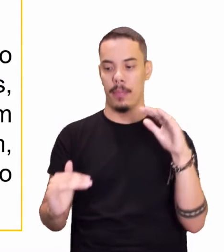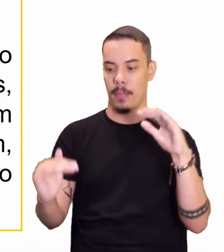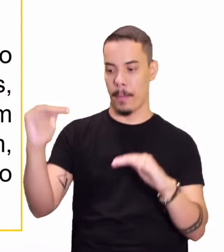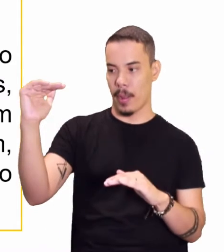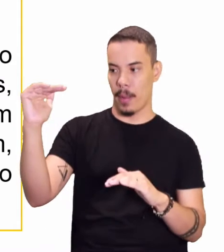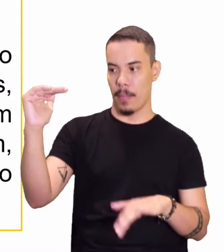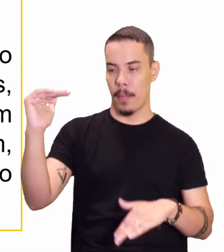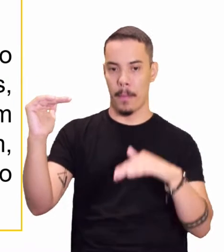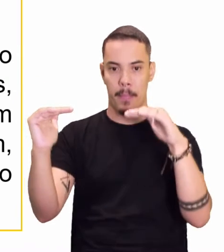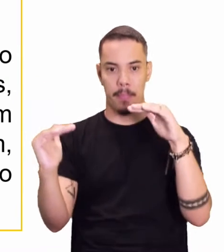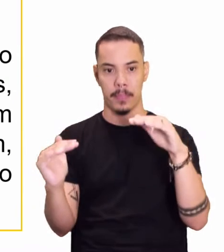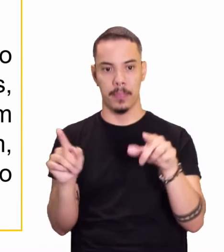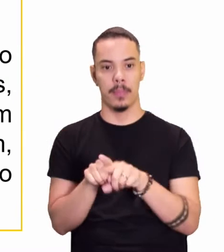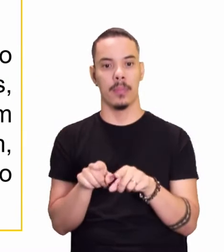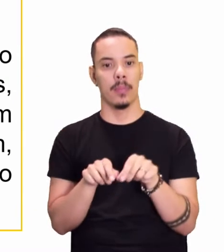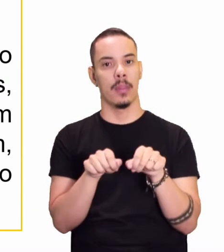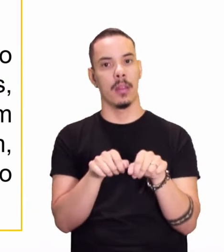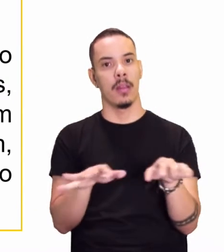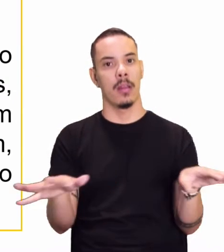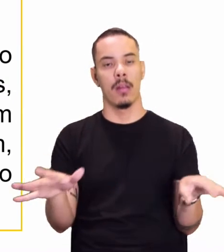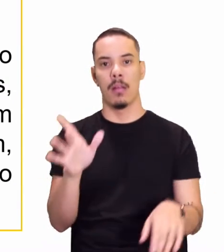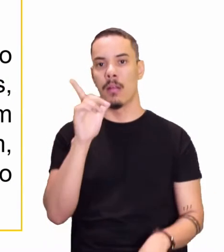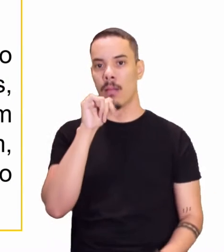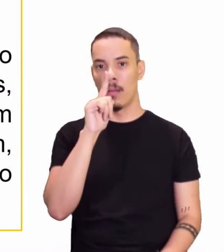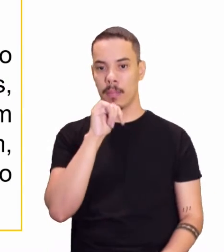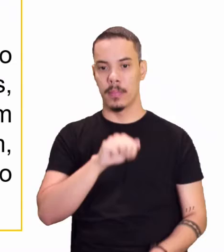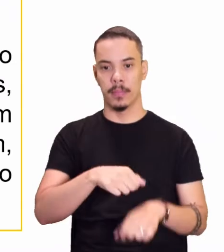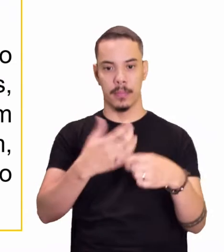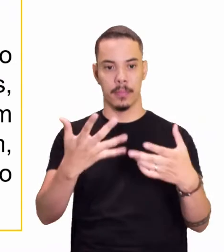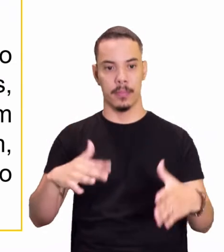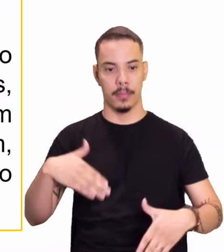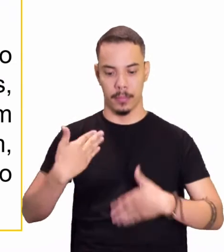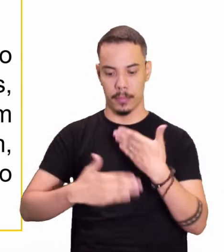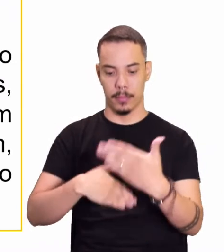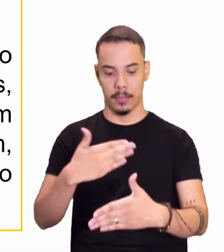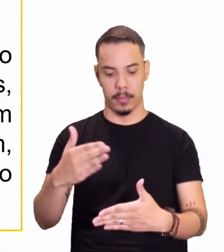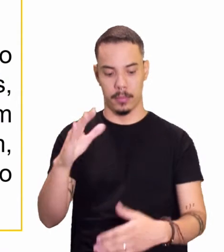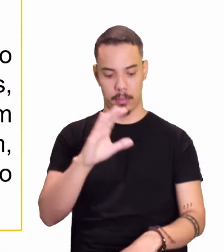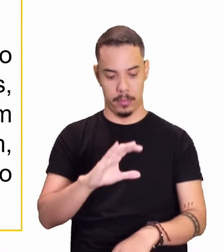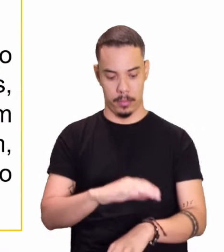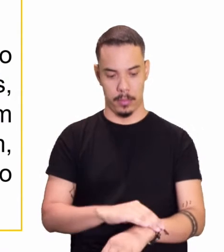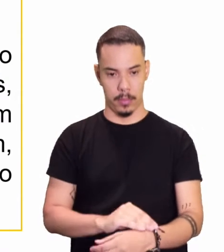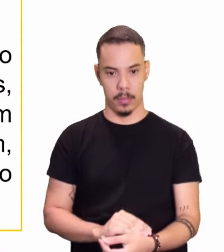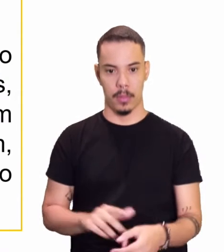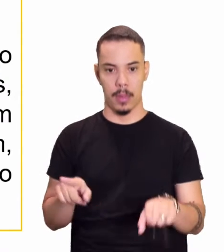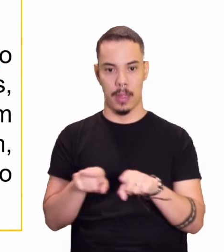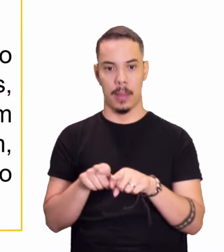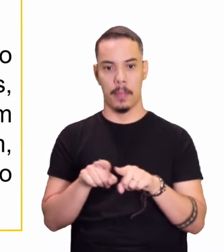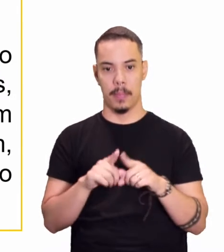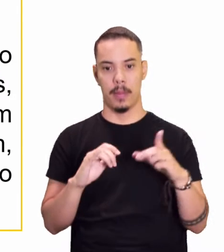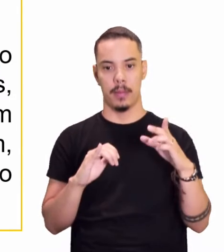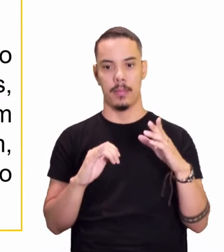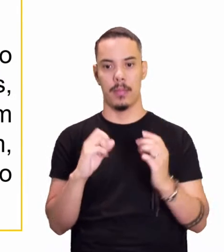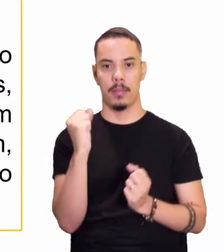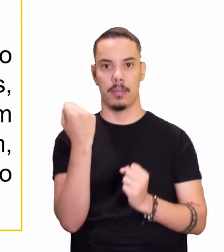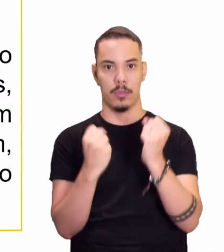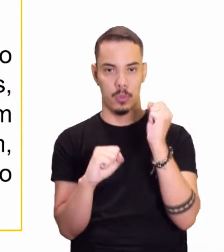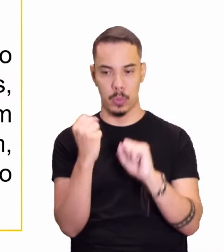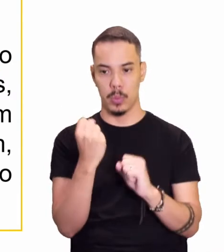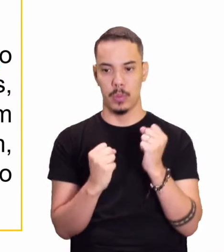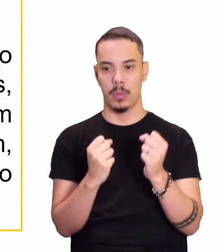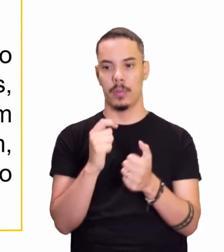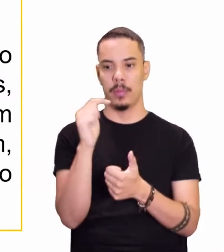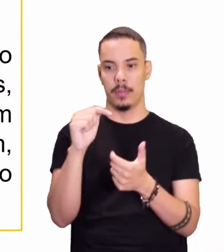expansão marítima, o desenvolvimento do comércio, o surgimento de pequenas indústrias e outras,